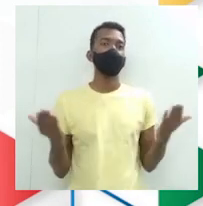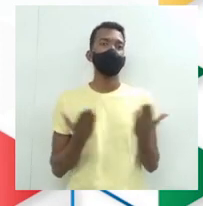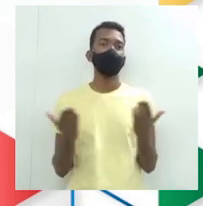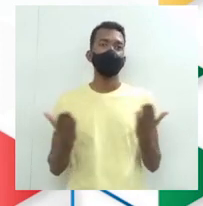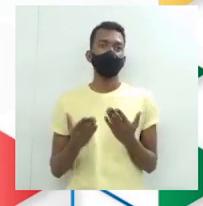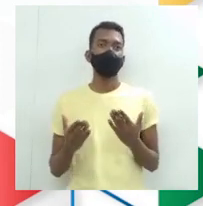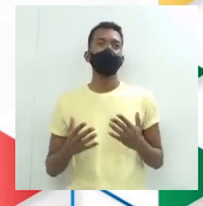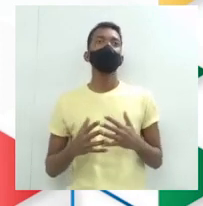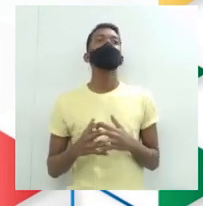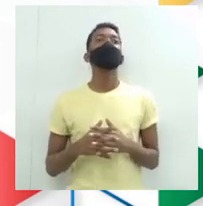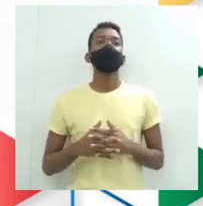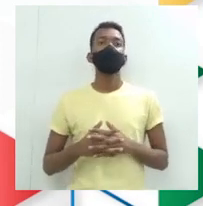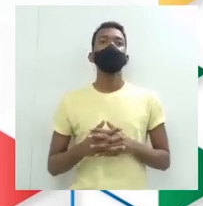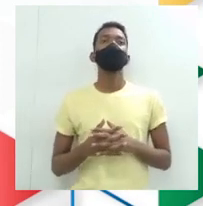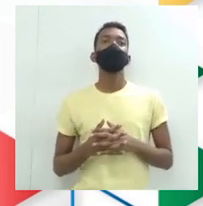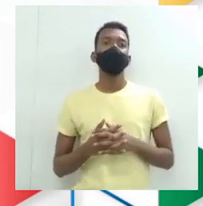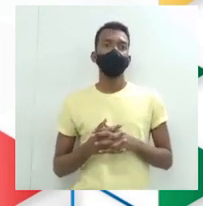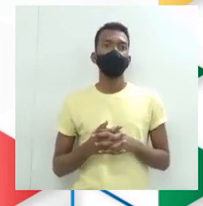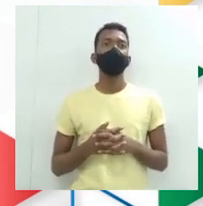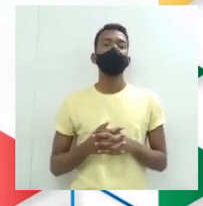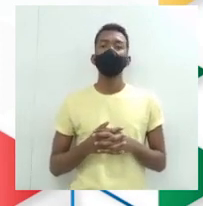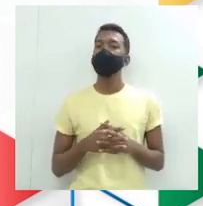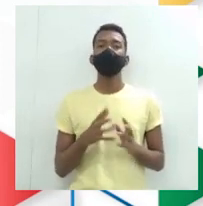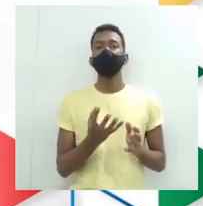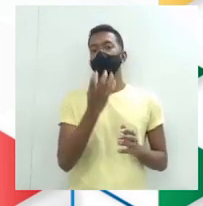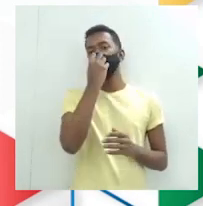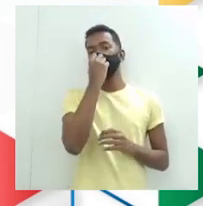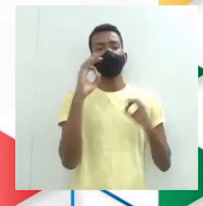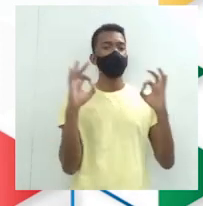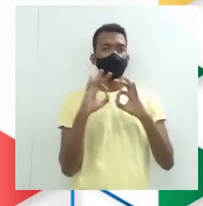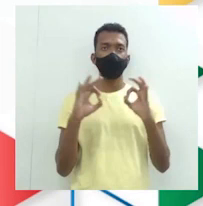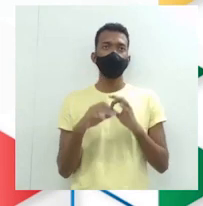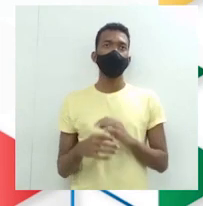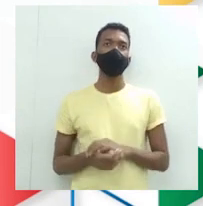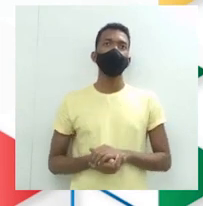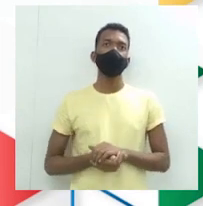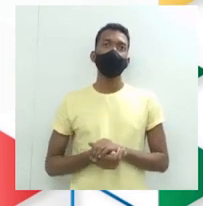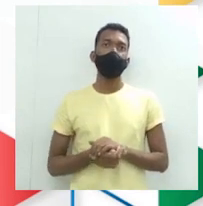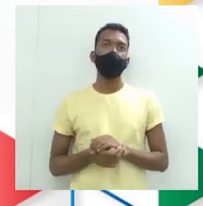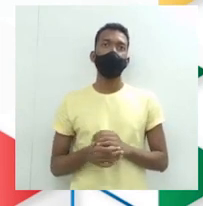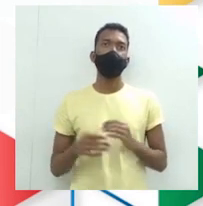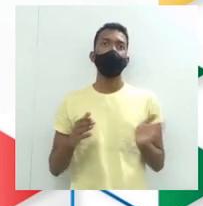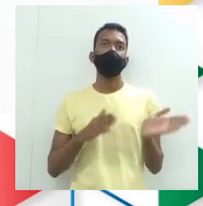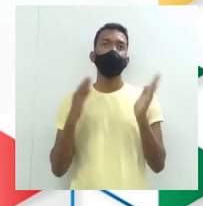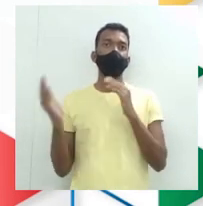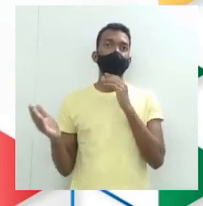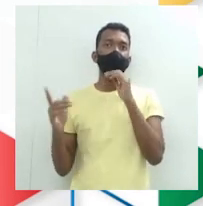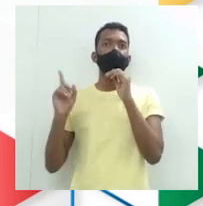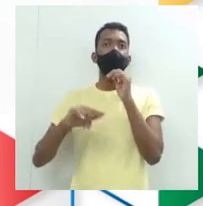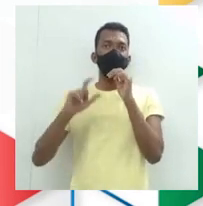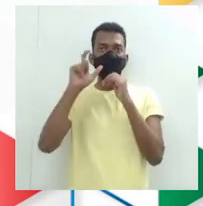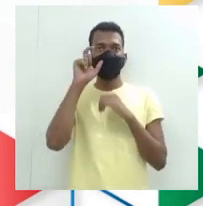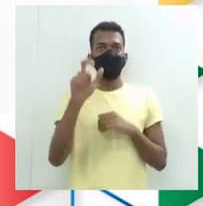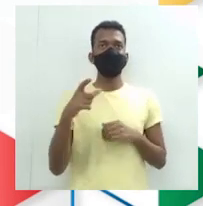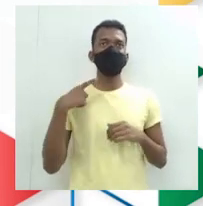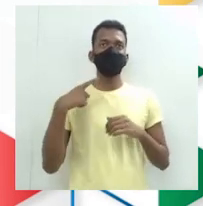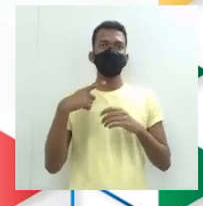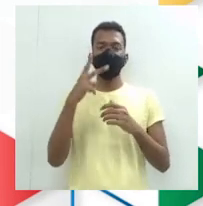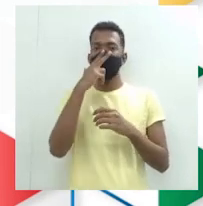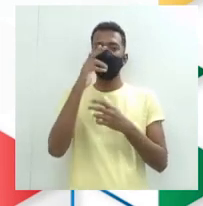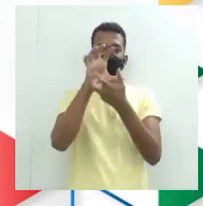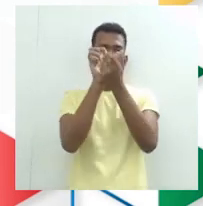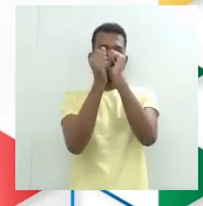doméstica agora, ou seja, não fique em silêncio. O outro ele é bem interessante, que tem a imagem como se fosse um